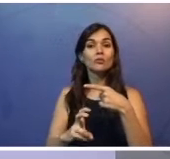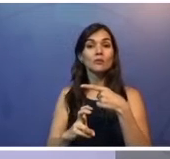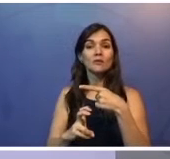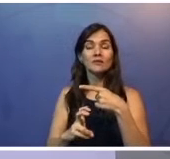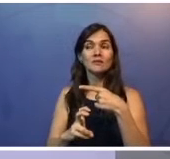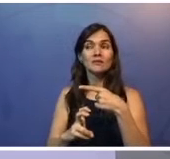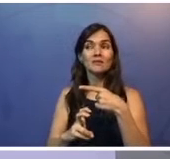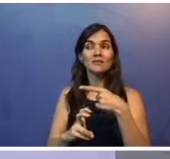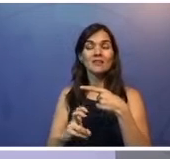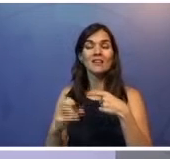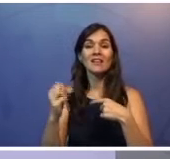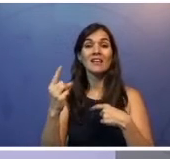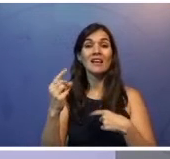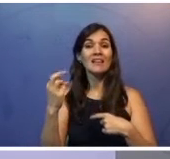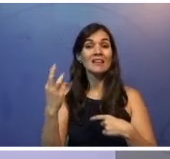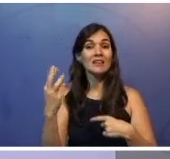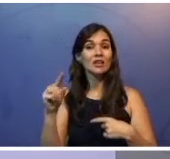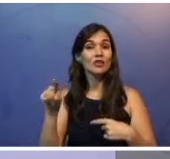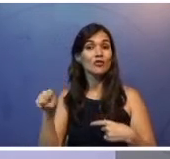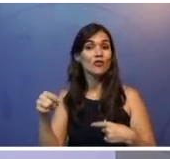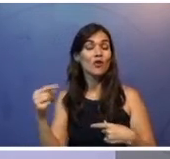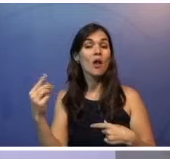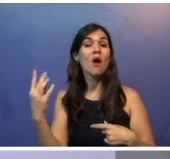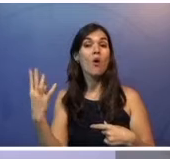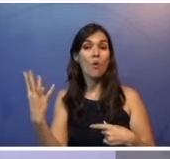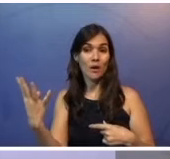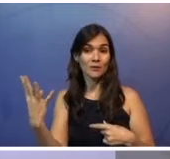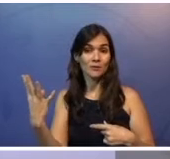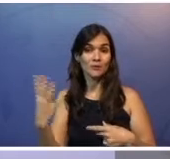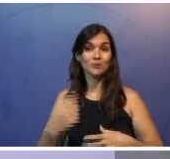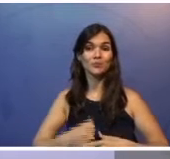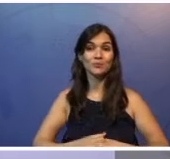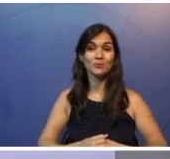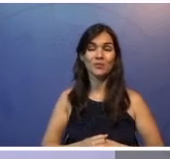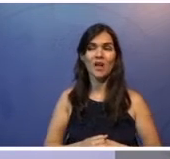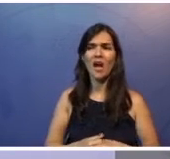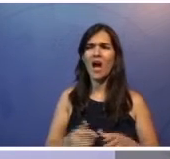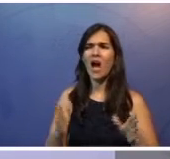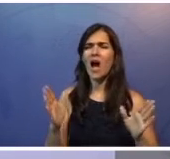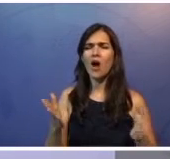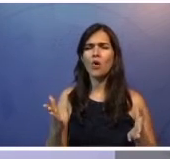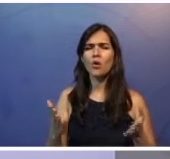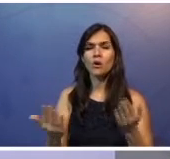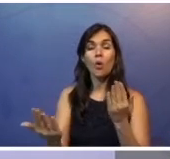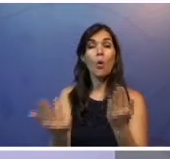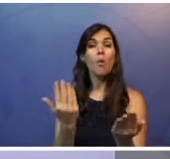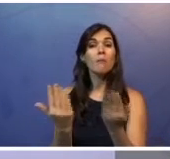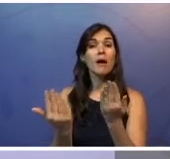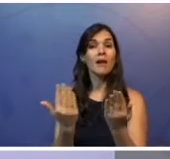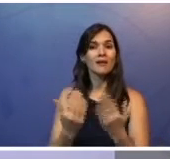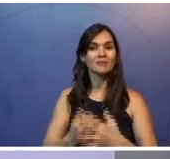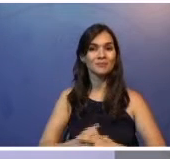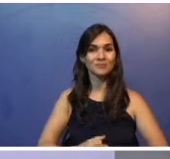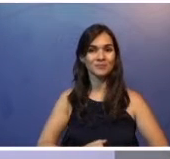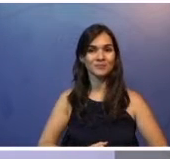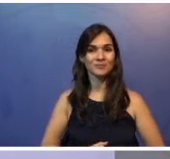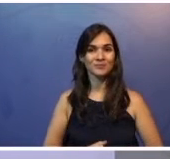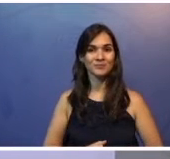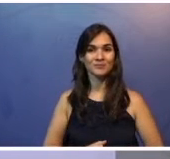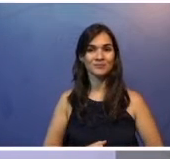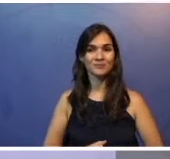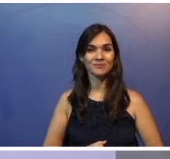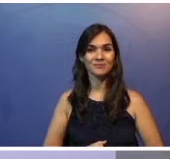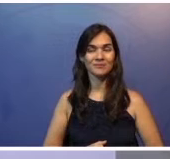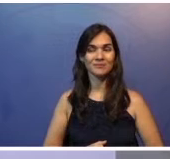/ 5 da a 13,4 agora vamos colocar uma do lado da outra para ver que